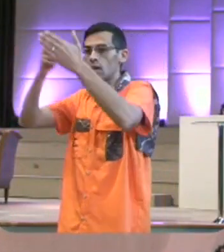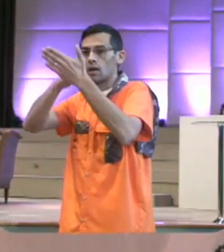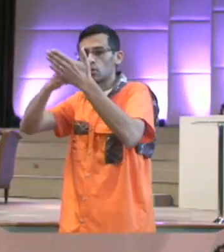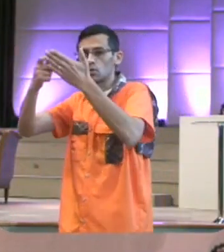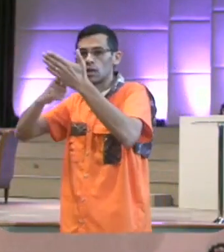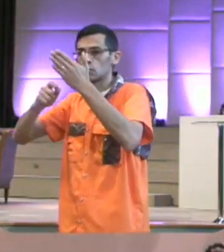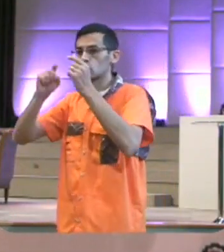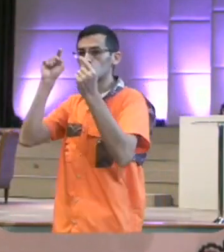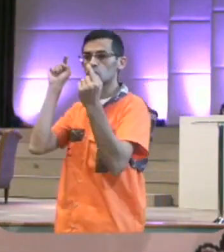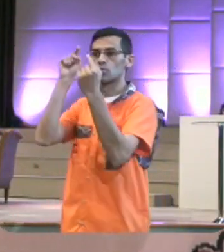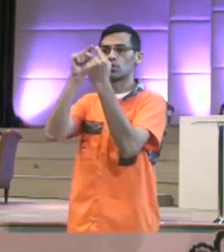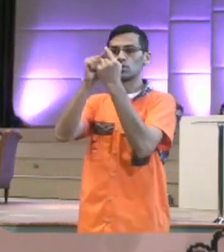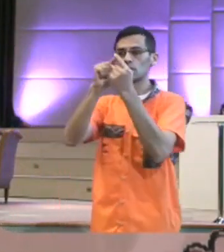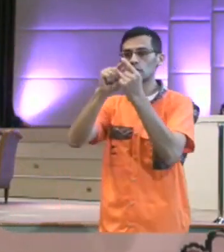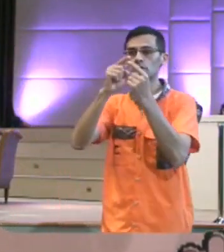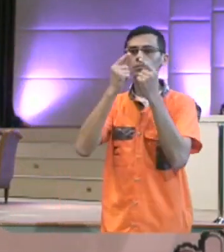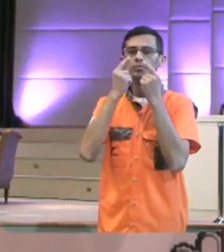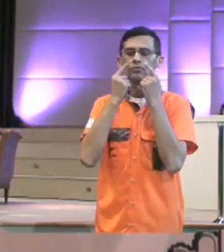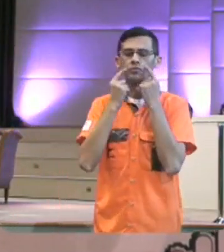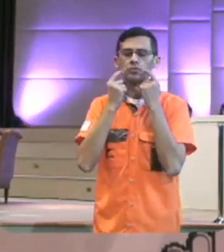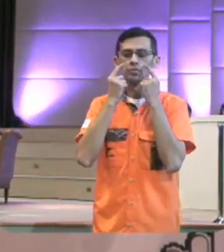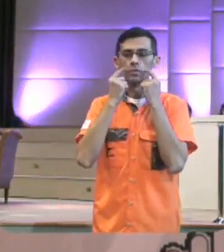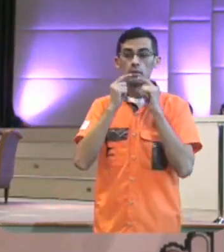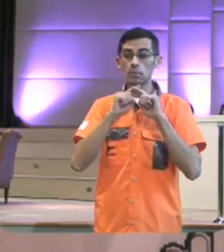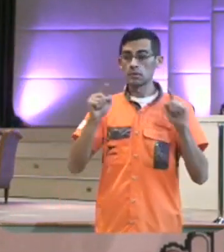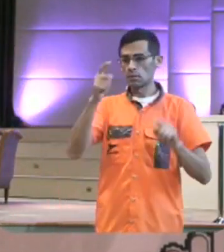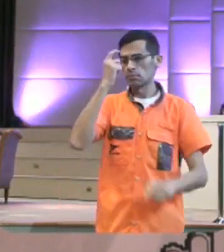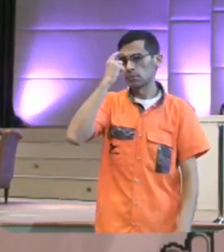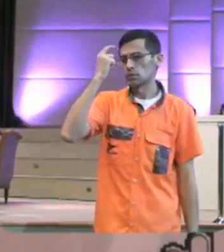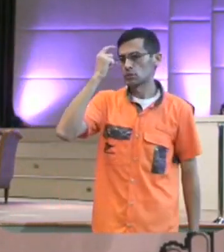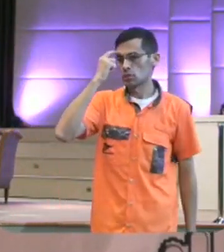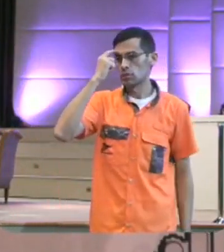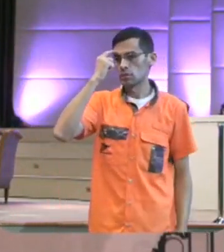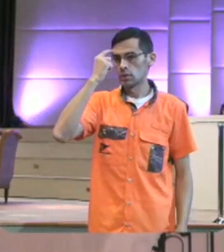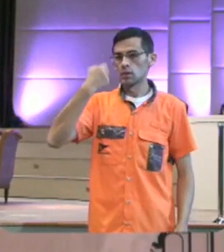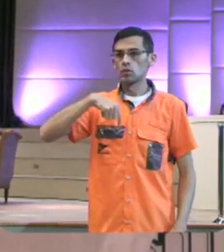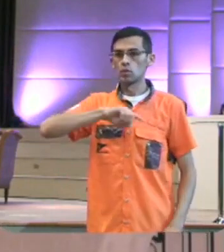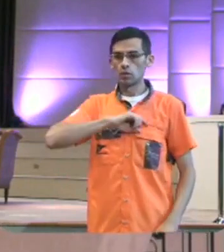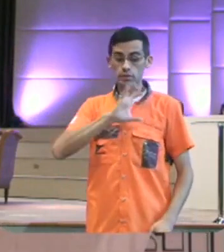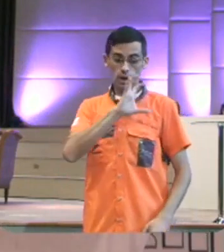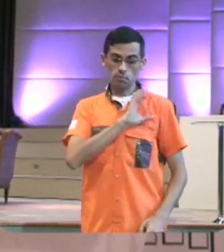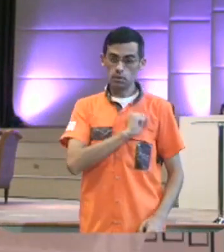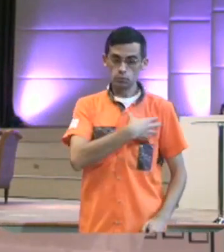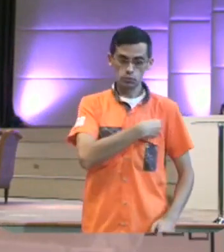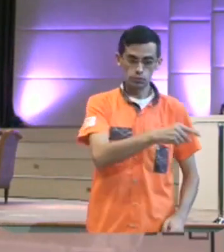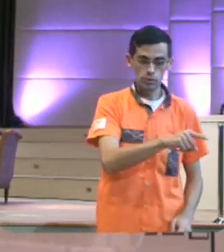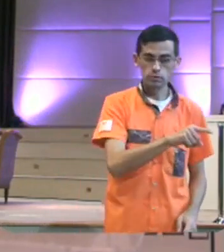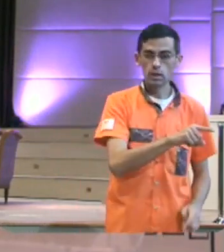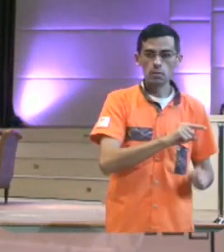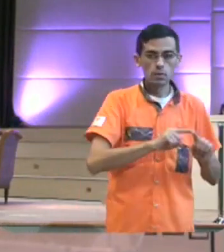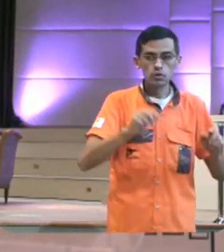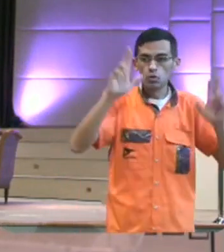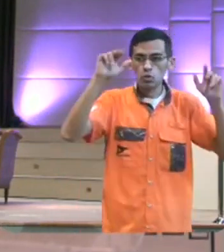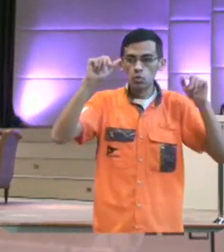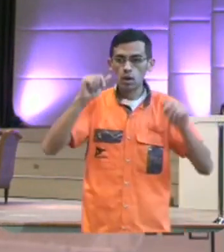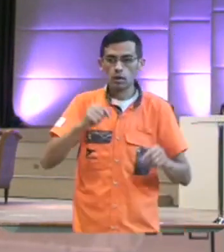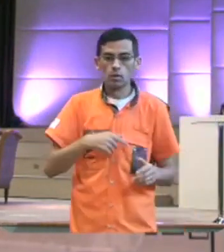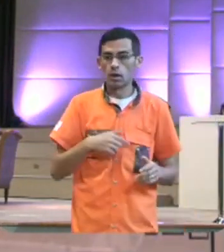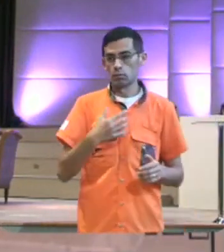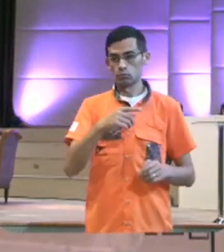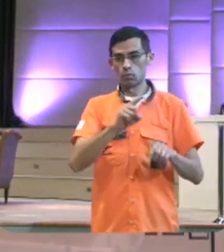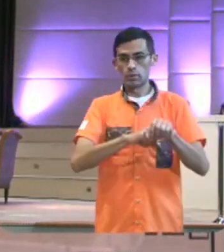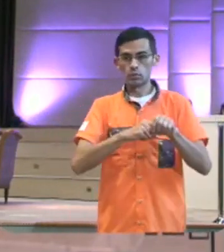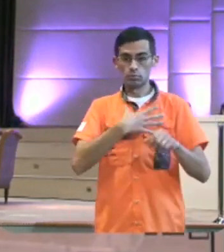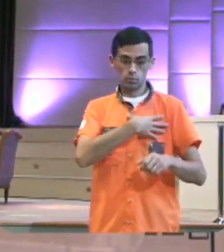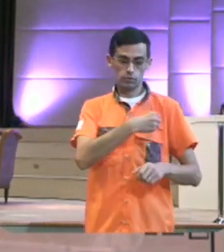de cada uma delas. Você já parou para pensar? Nós amamos os nossos filhos, mas eu nunca recolhi nenhuma lágrima do meu